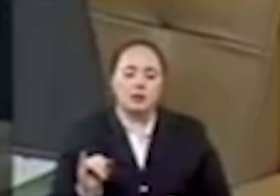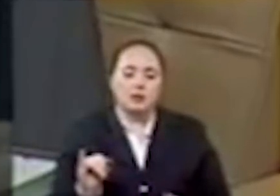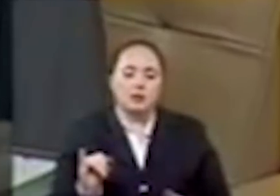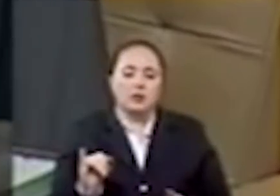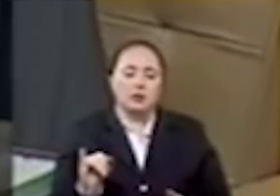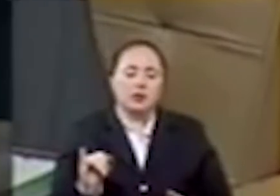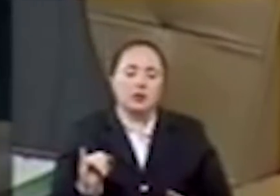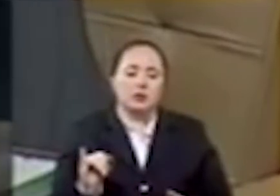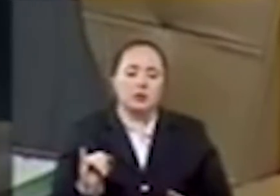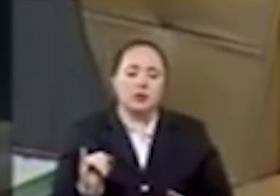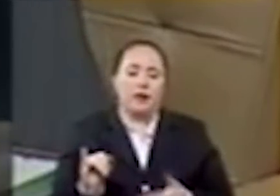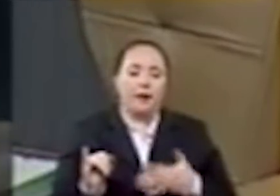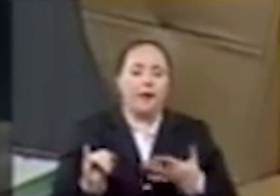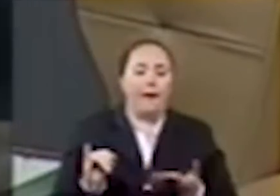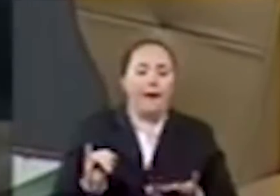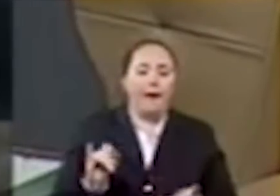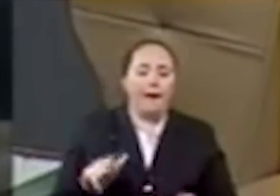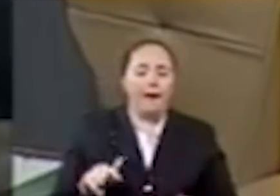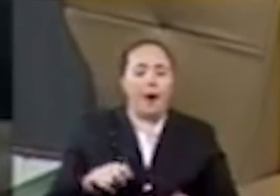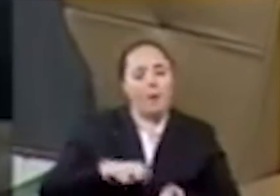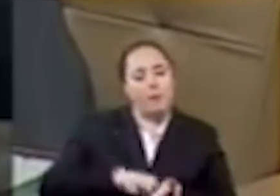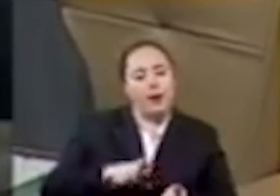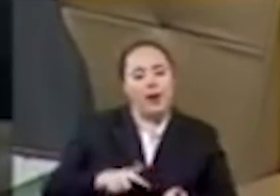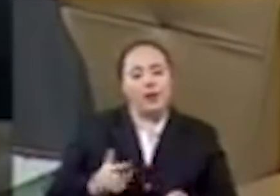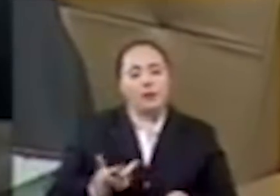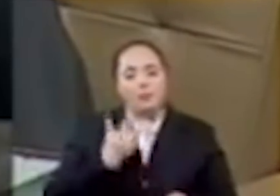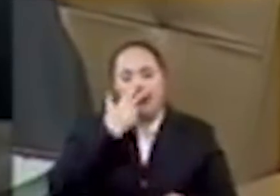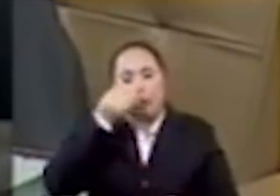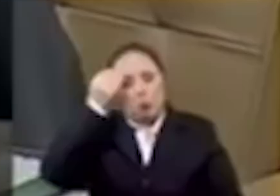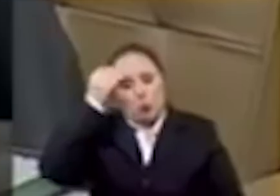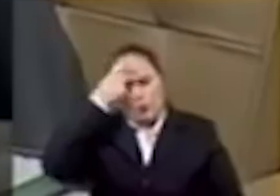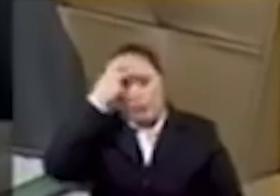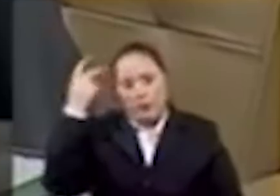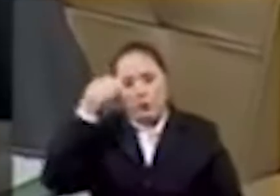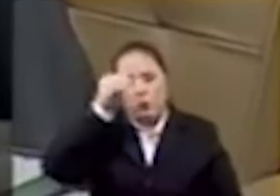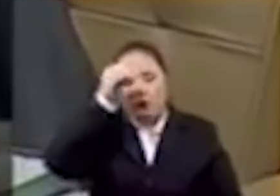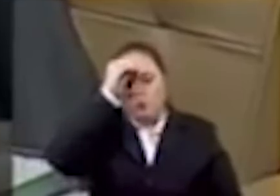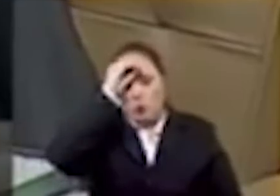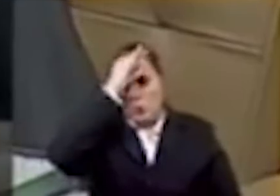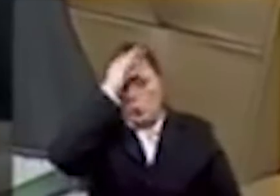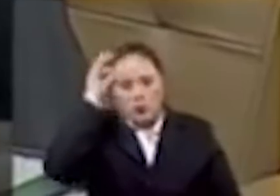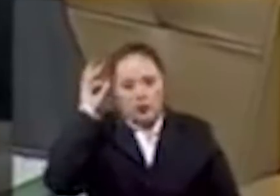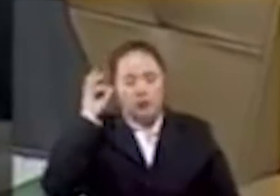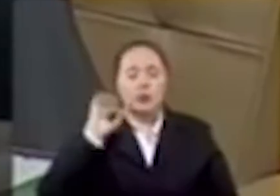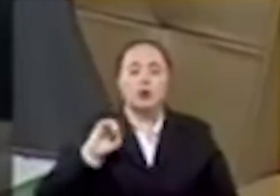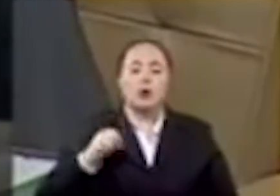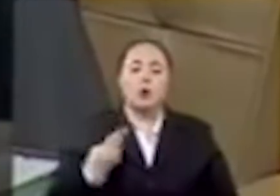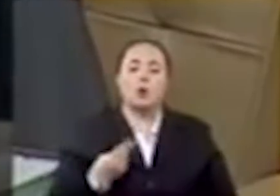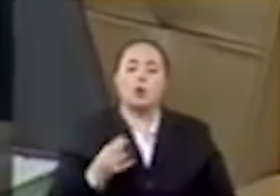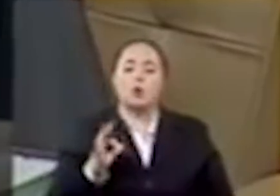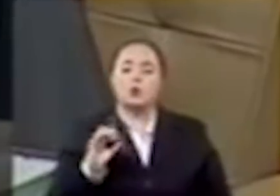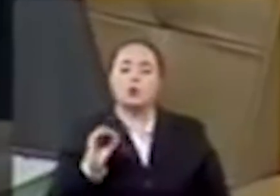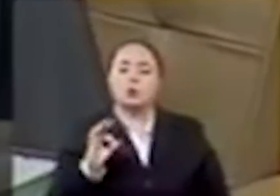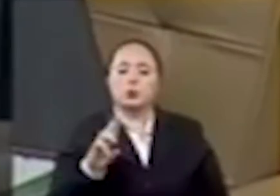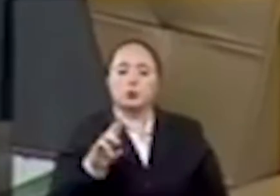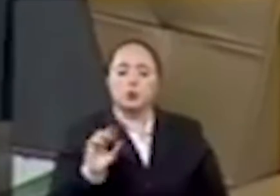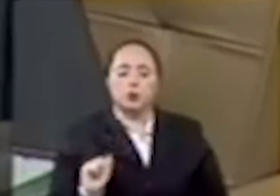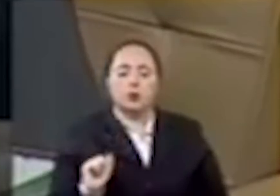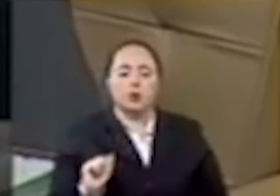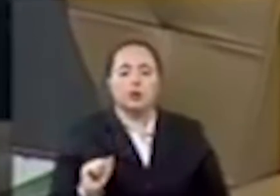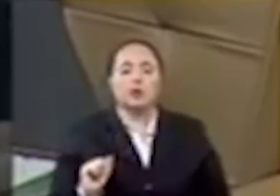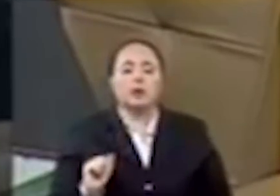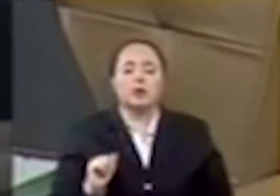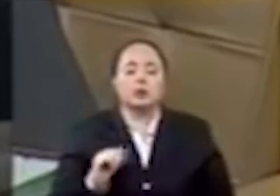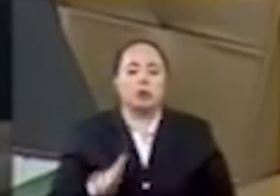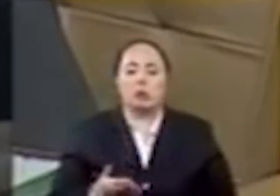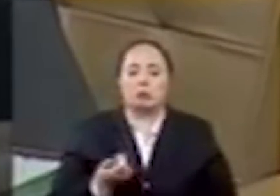quando se mostrar que recaem sobre inocentes, exageram a severidade com os culpados ou torturam os que, regenerados,